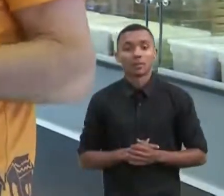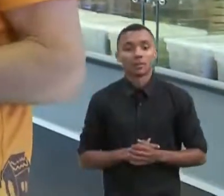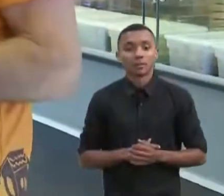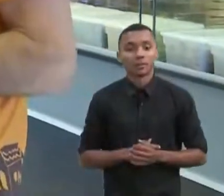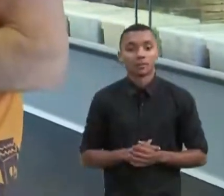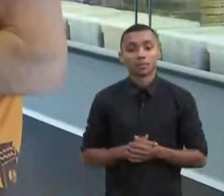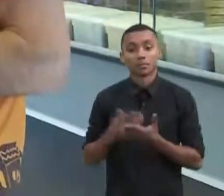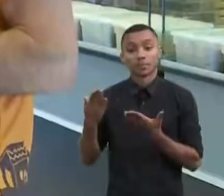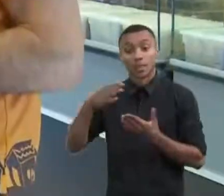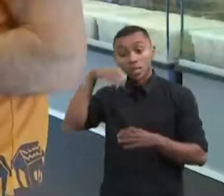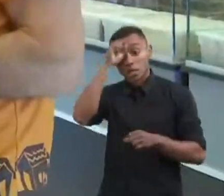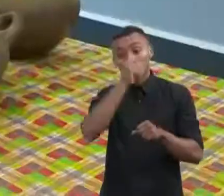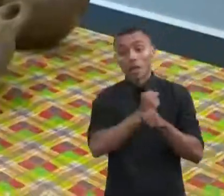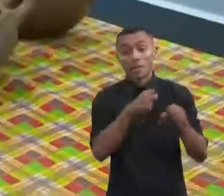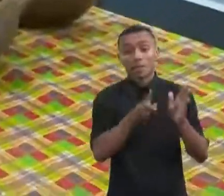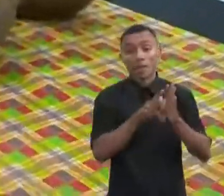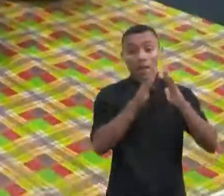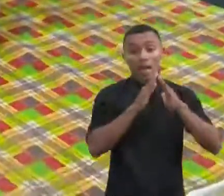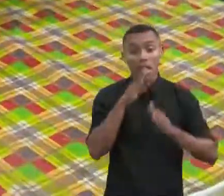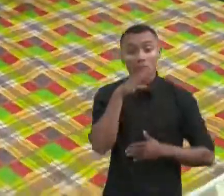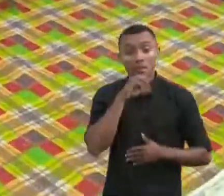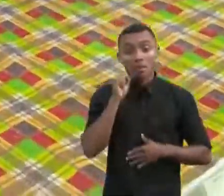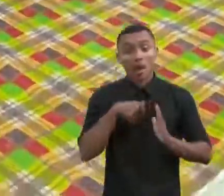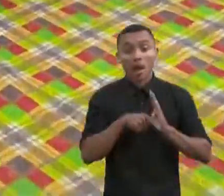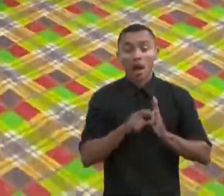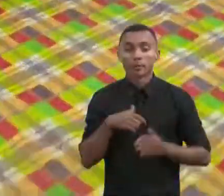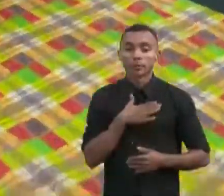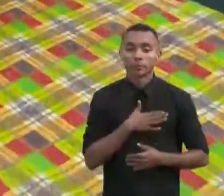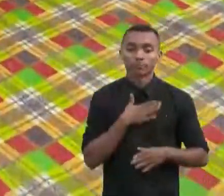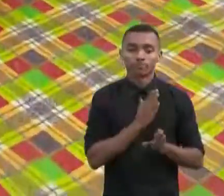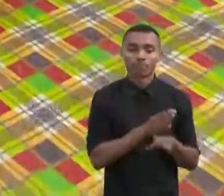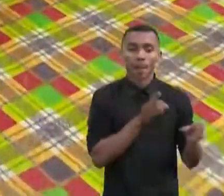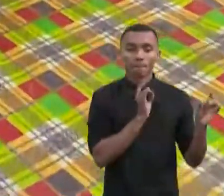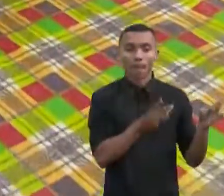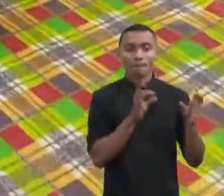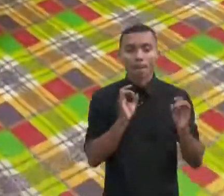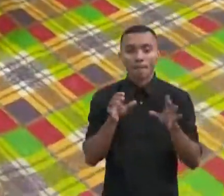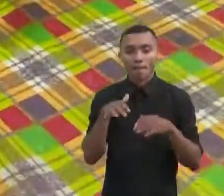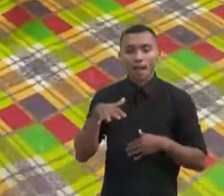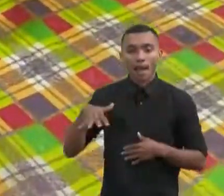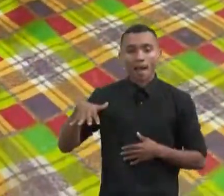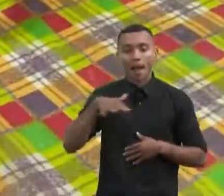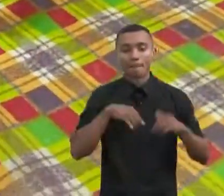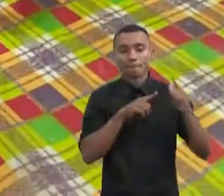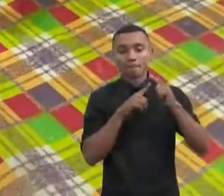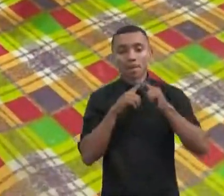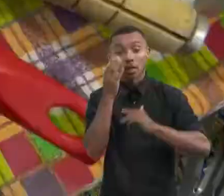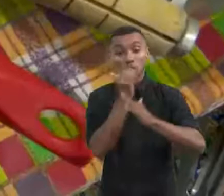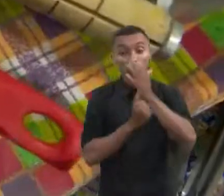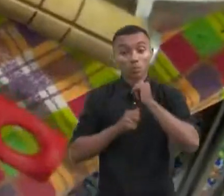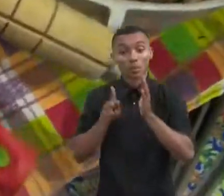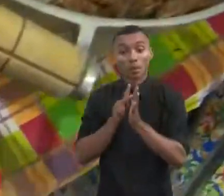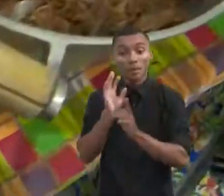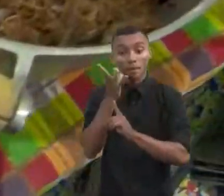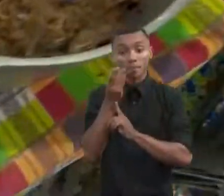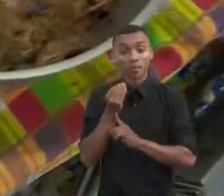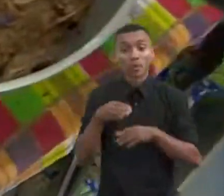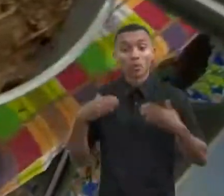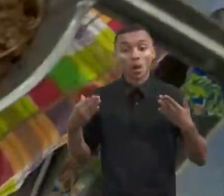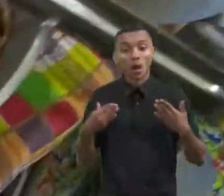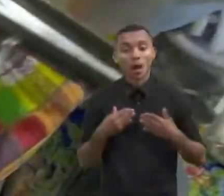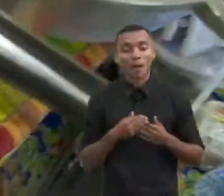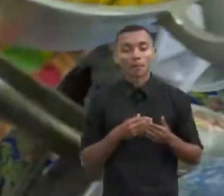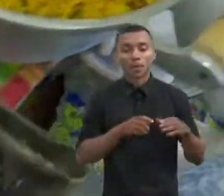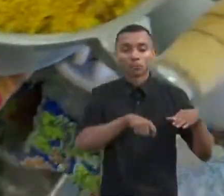Melquíades é dono de uma padaria e tem celebrado as vendas dos produtos típicos das festas juninas, que vão da